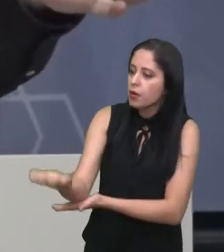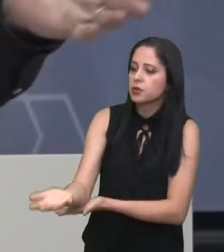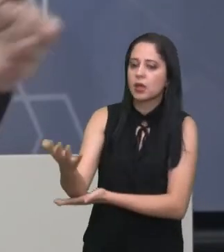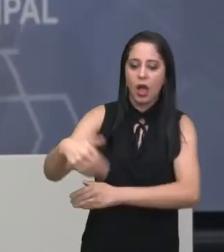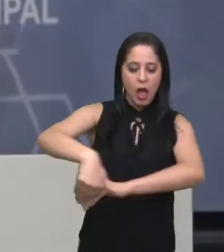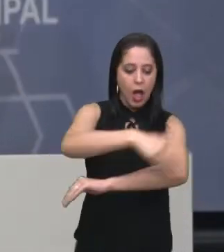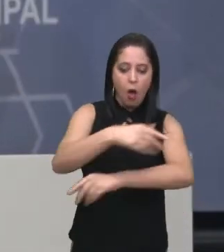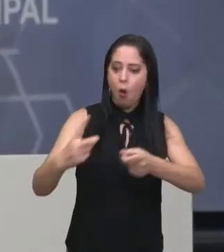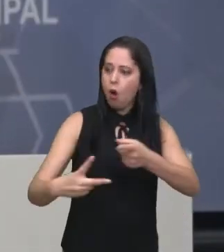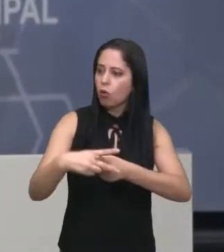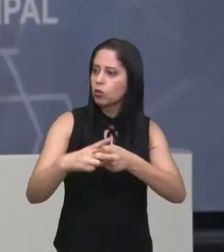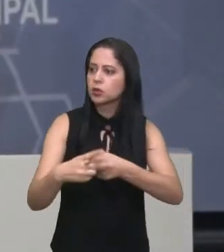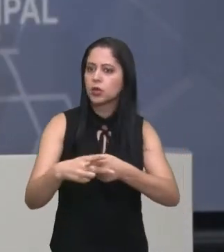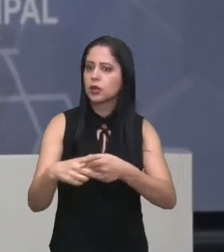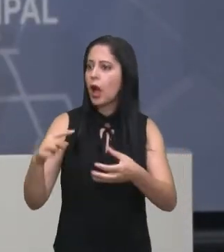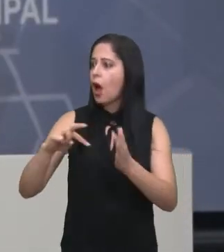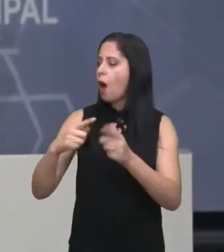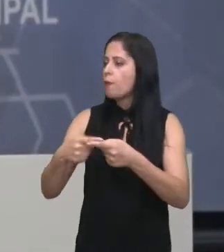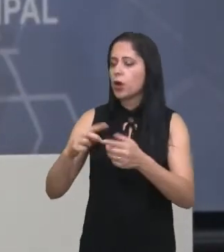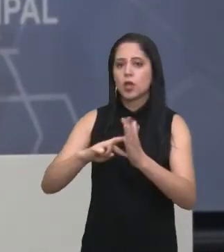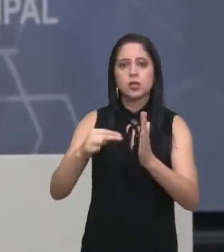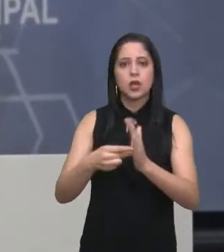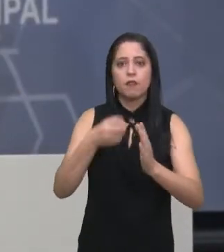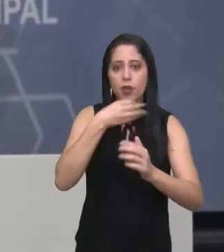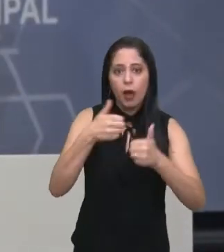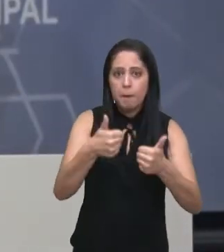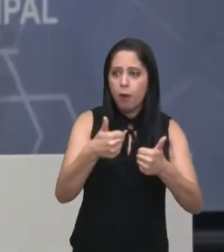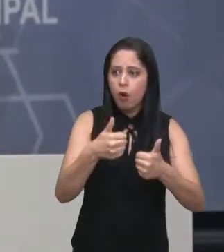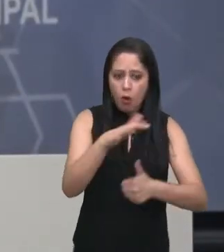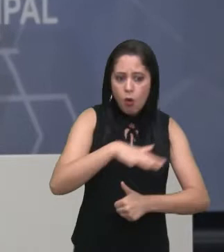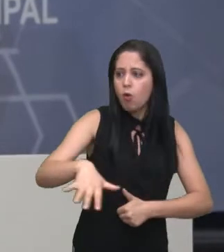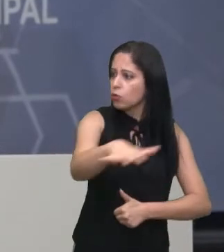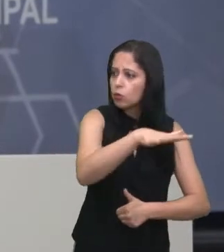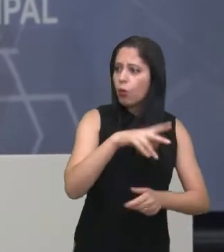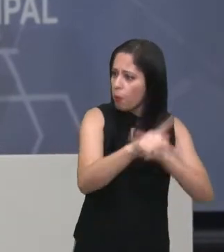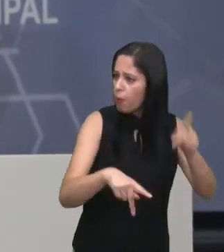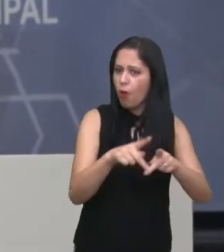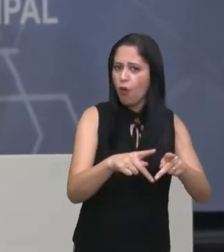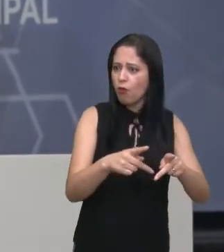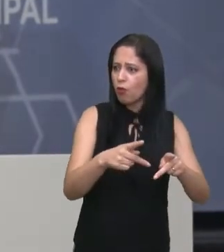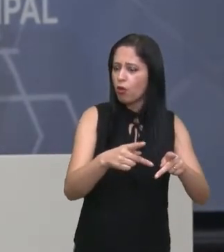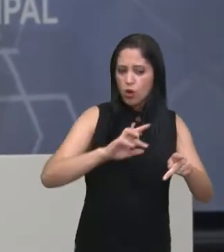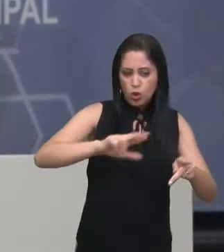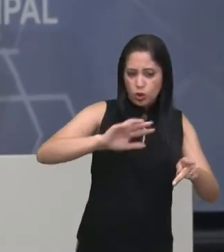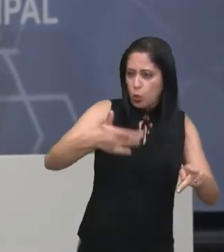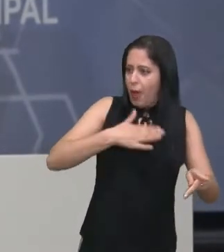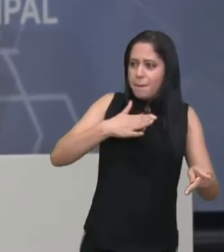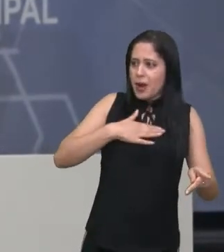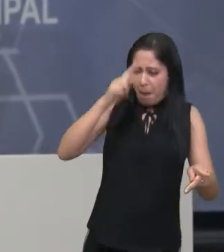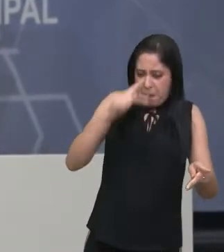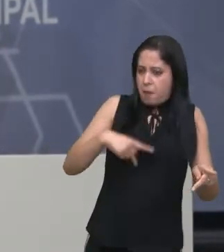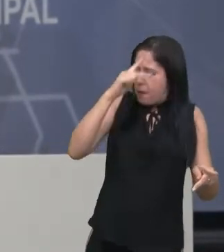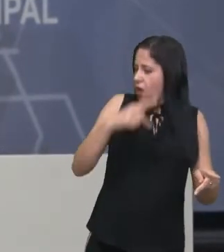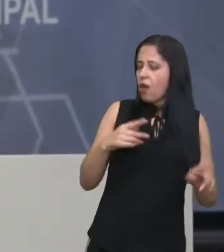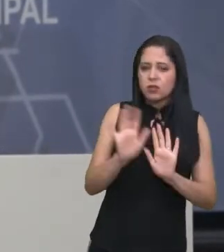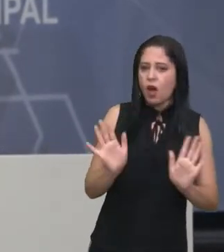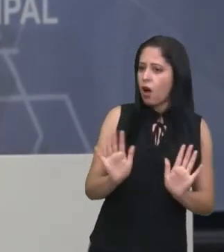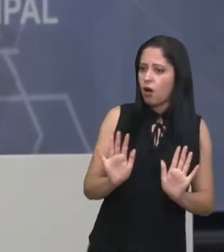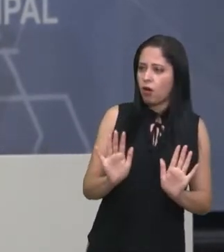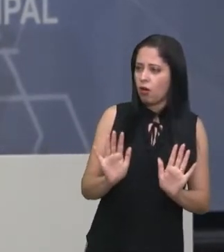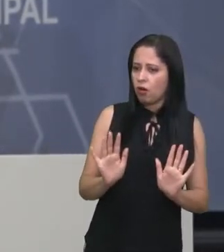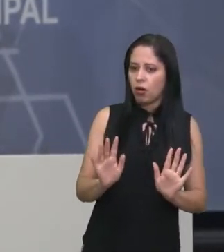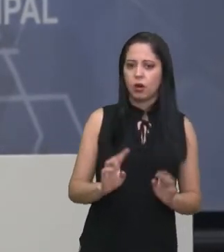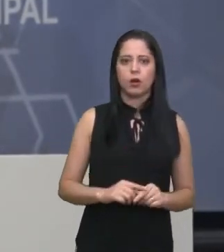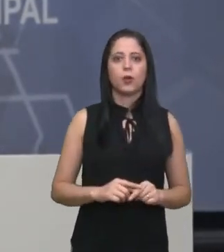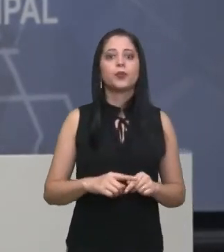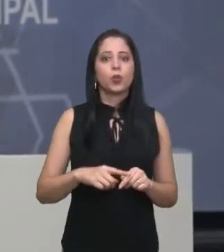um bairro, é para o município, é para o morador, não é para mim. Mas eu não vou parar de fazer. O Tomás, o Dario,